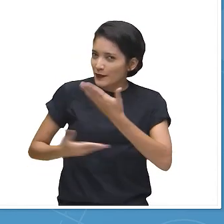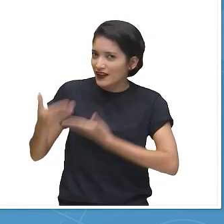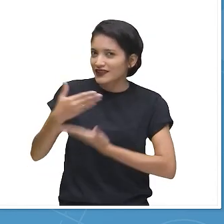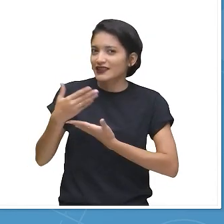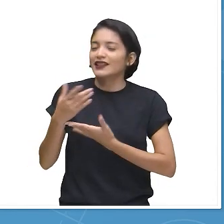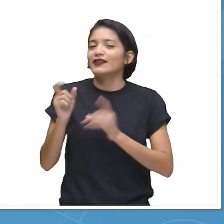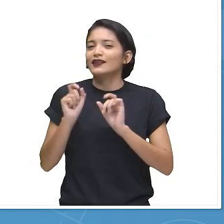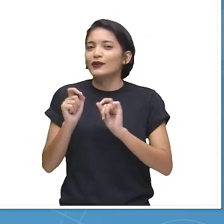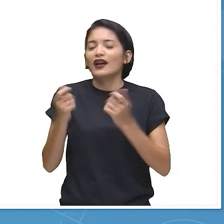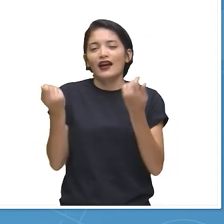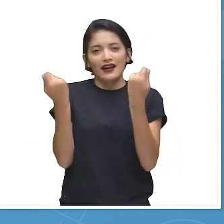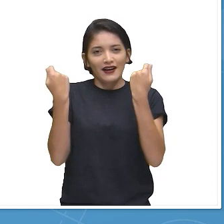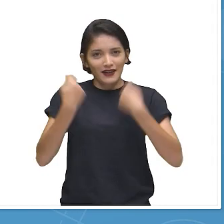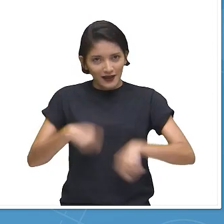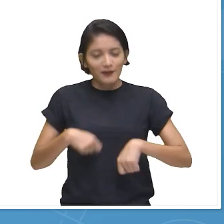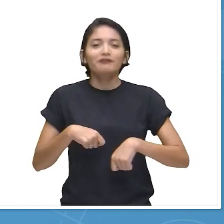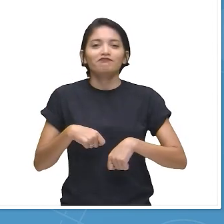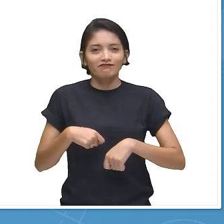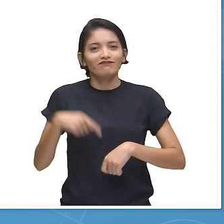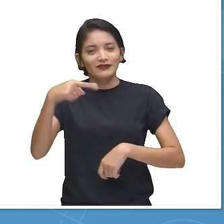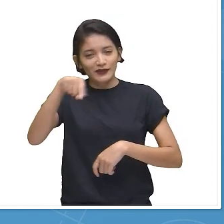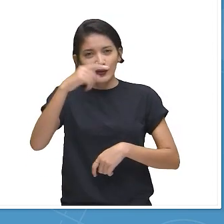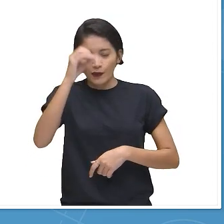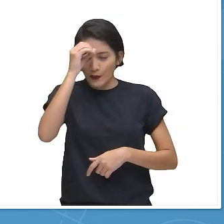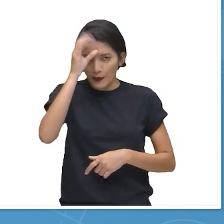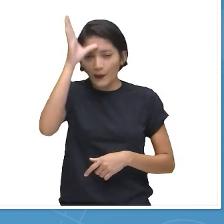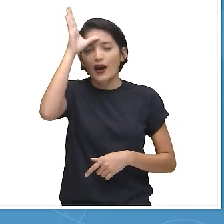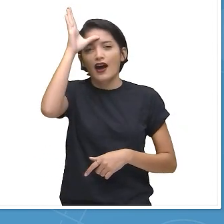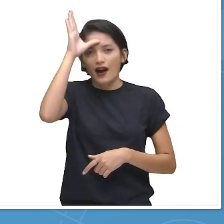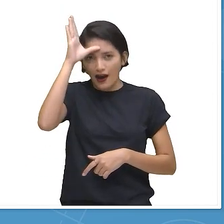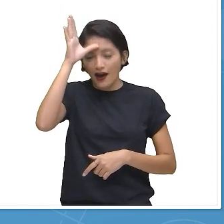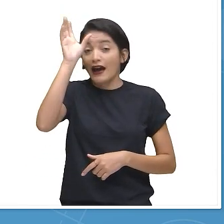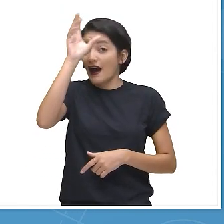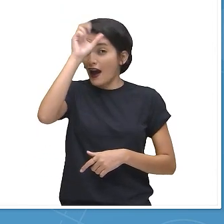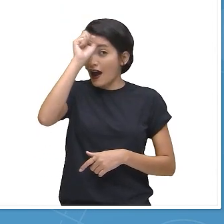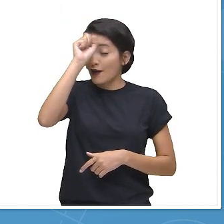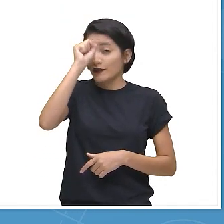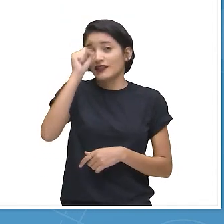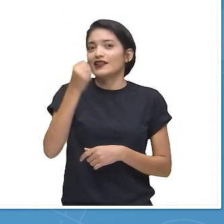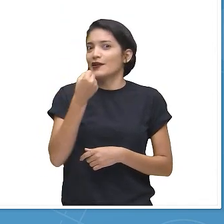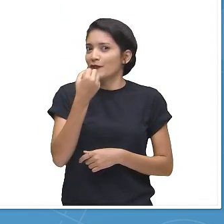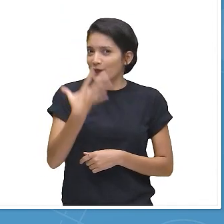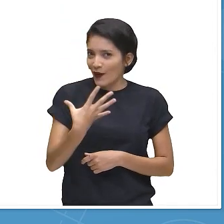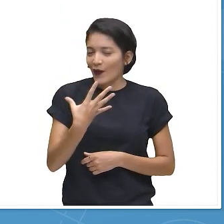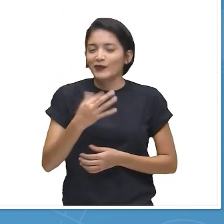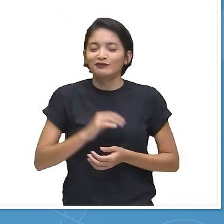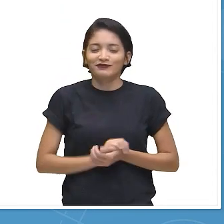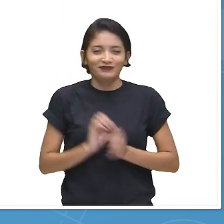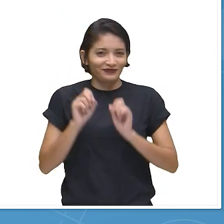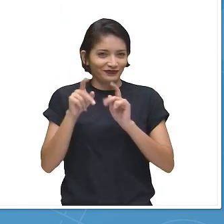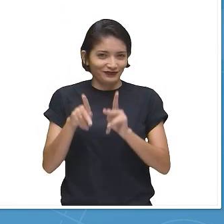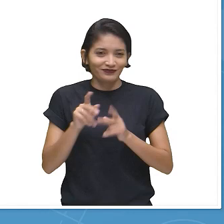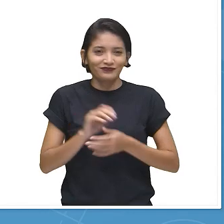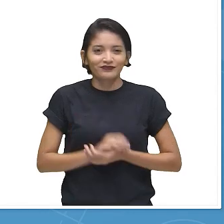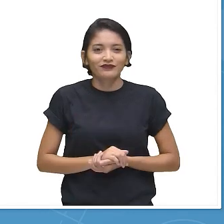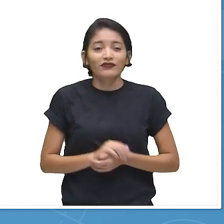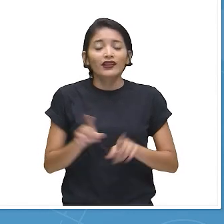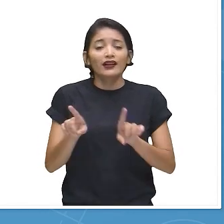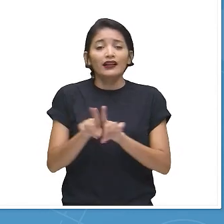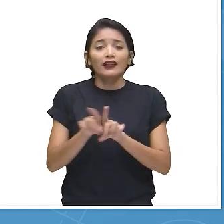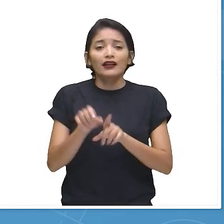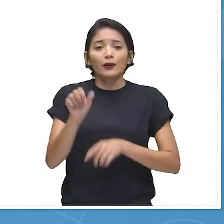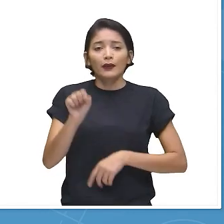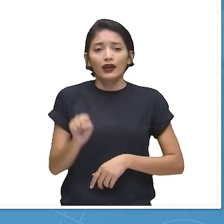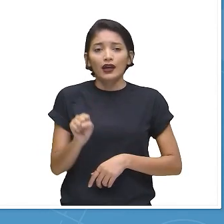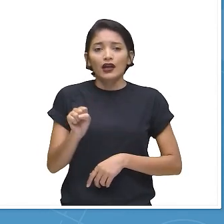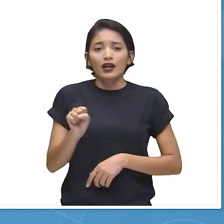a possibilidade de o seu conhecimento, a sua aprendizagem ser significativa. Muito bem. E a